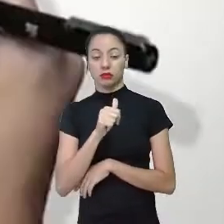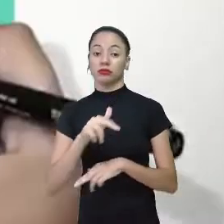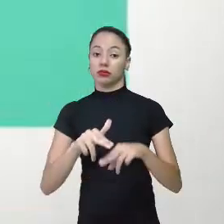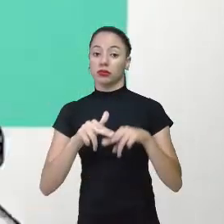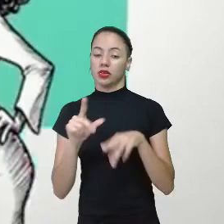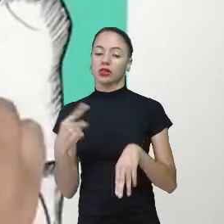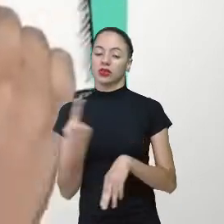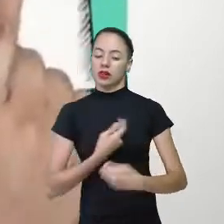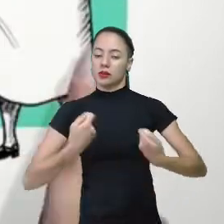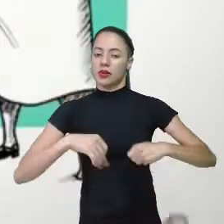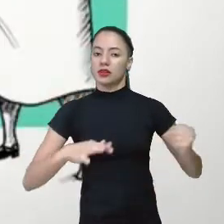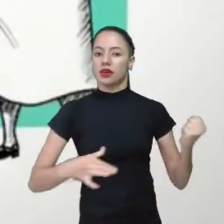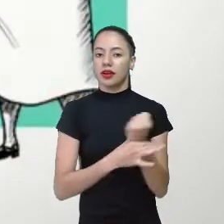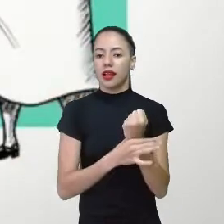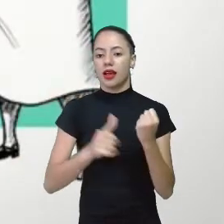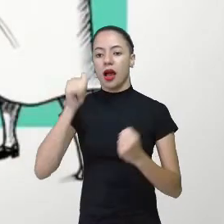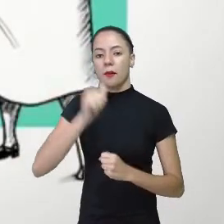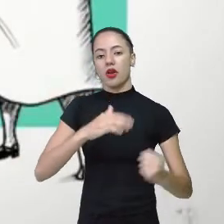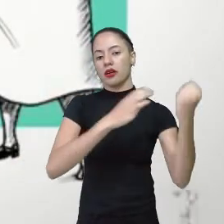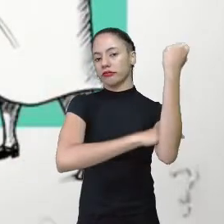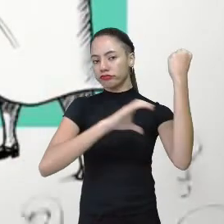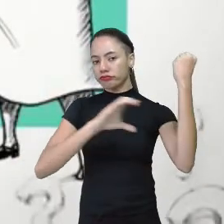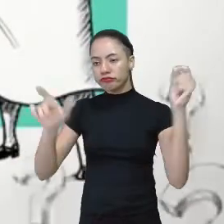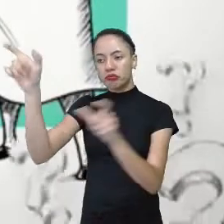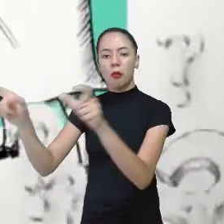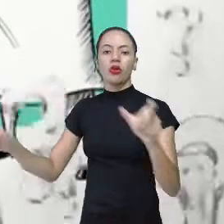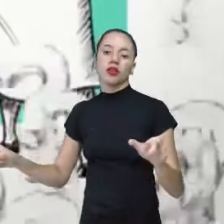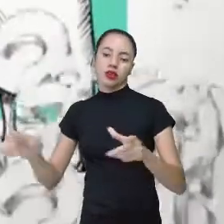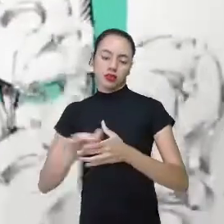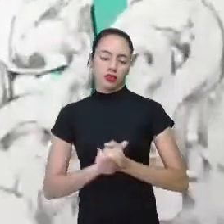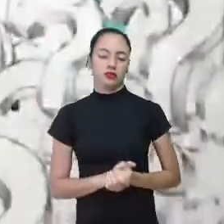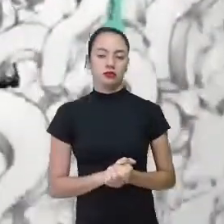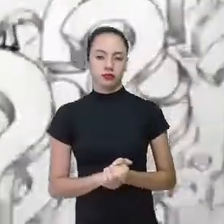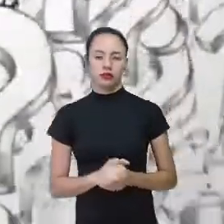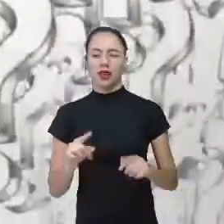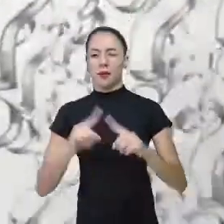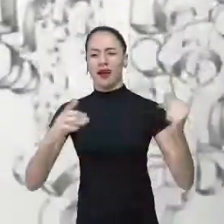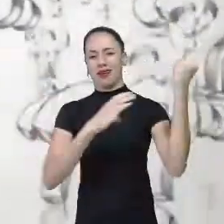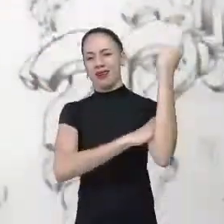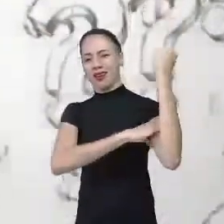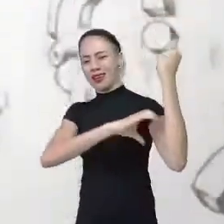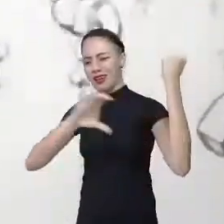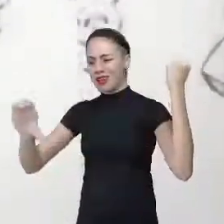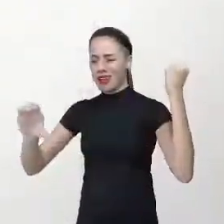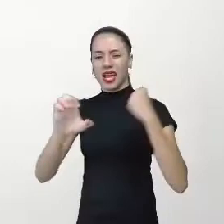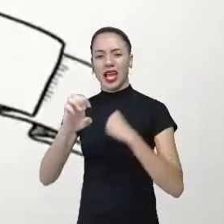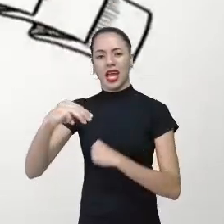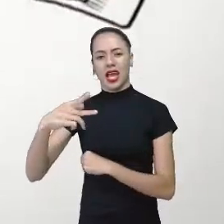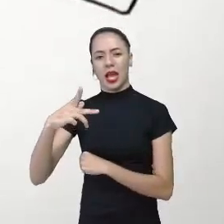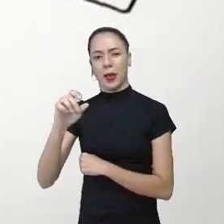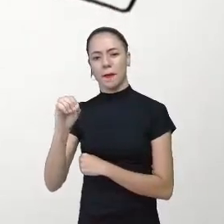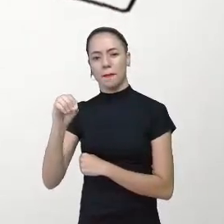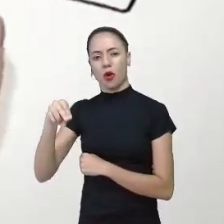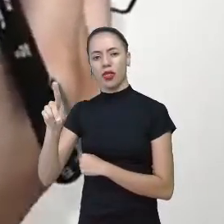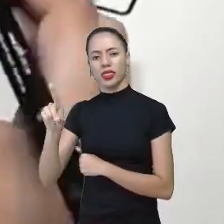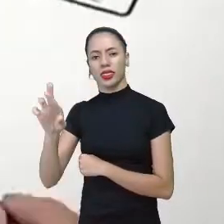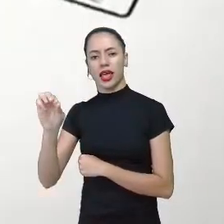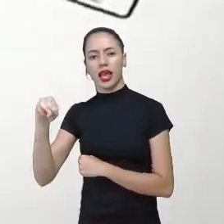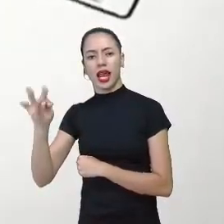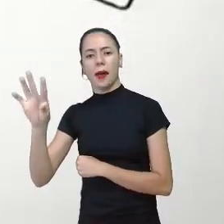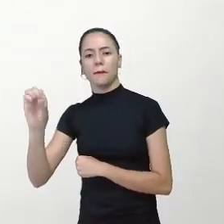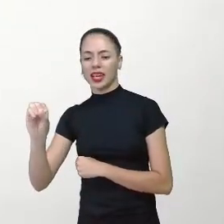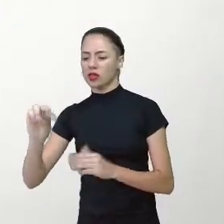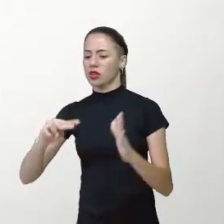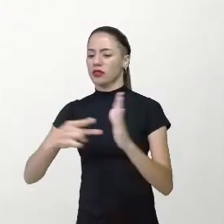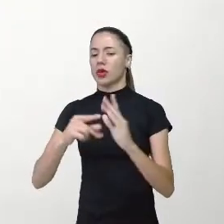devemos garantir que elas sejam empoderadas. Mas o que quer dizer empoderamento? Empoderamento